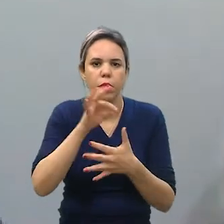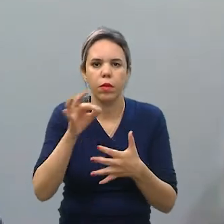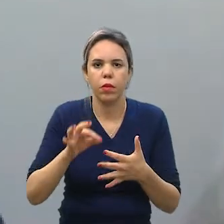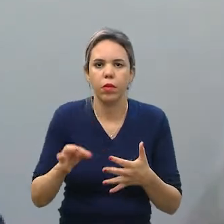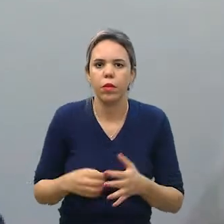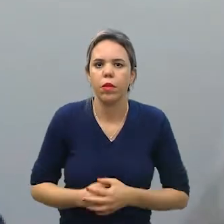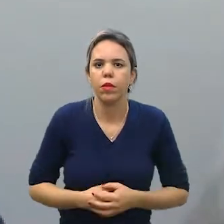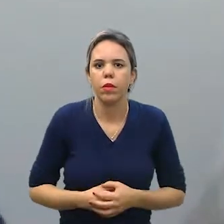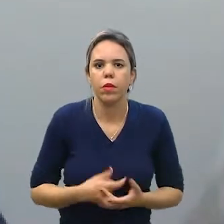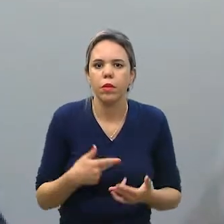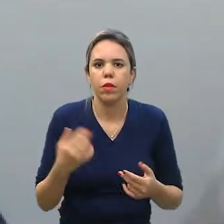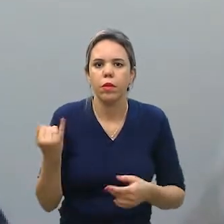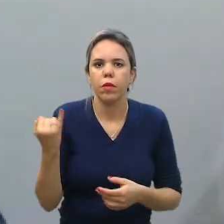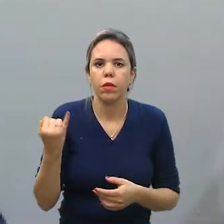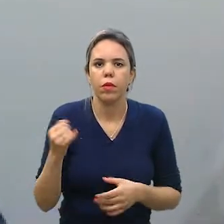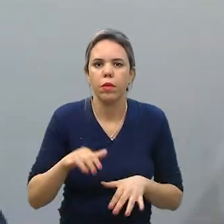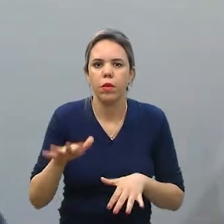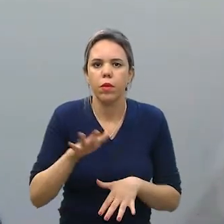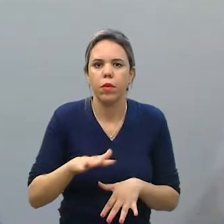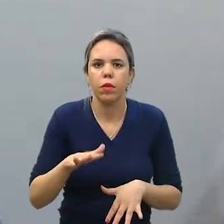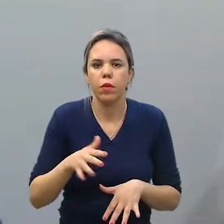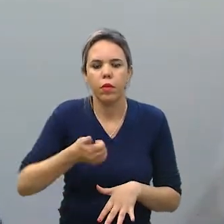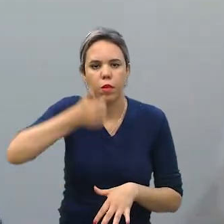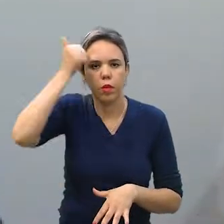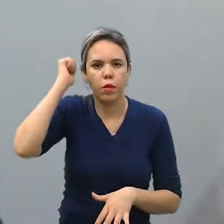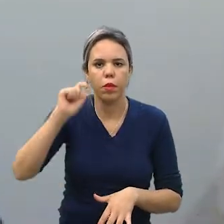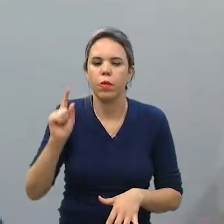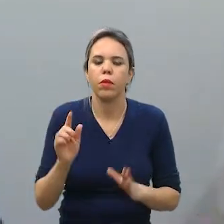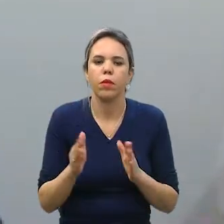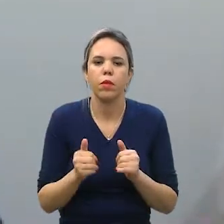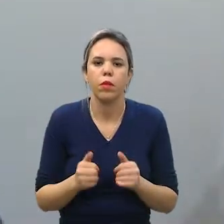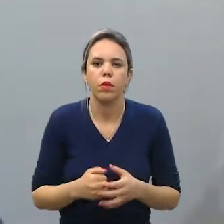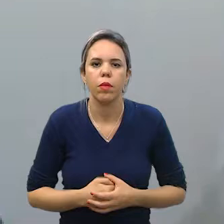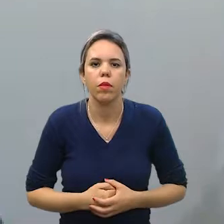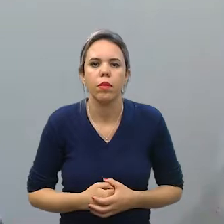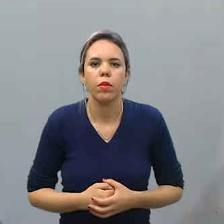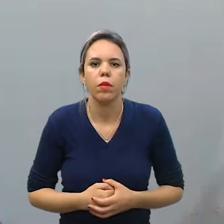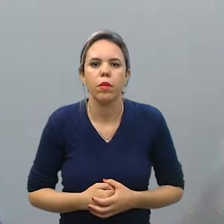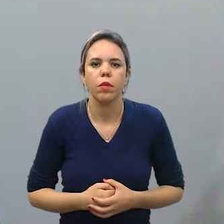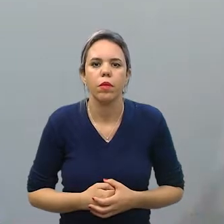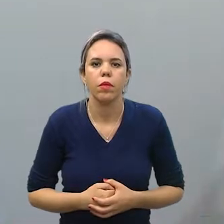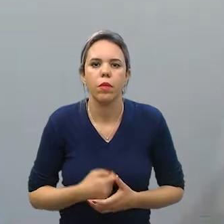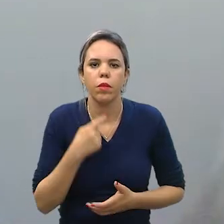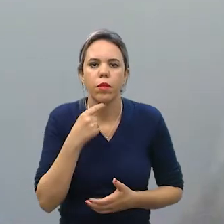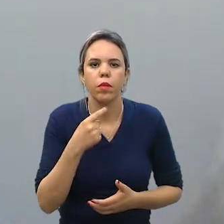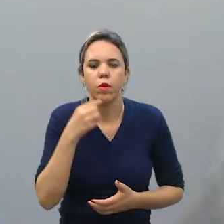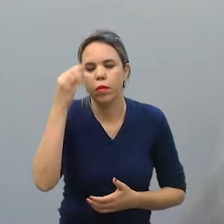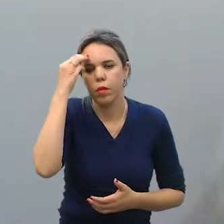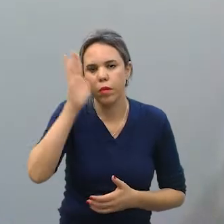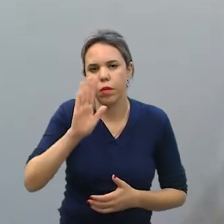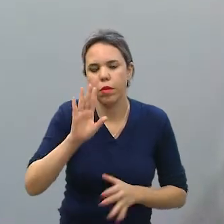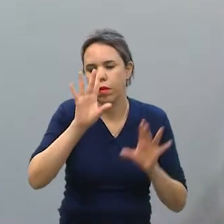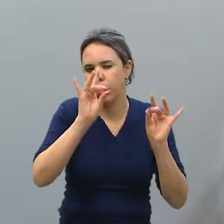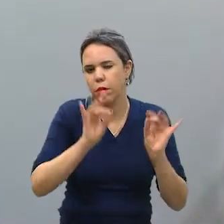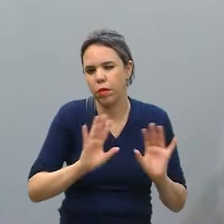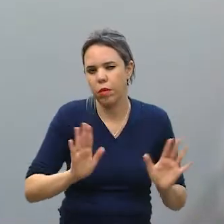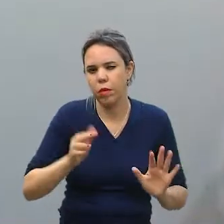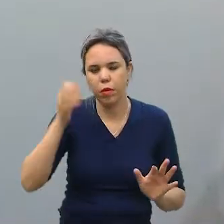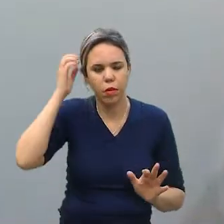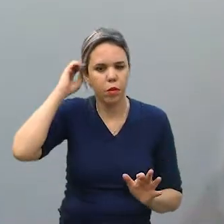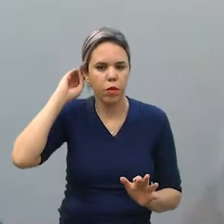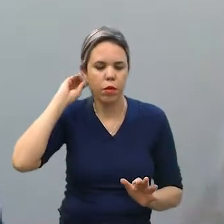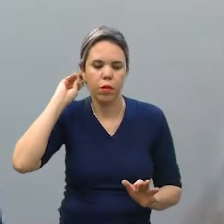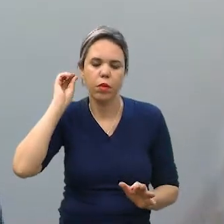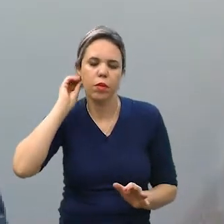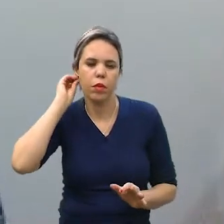né? Uma coisa que é importante é que geralmente os vestibulares não pedem questões que envolvem muita memória de detalhes, né? Geralmente